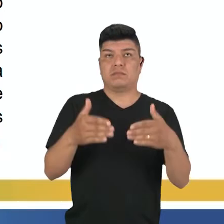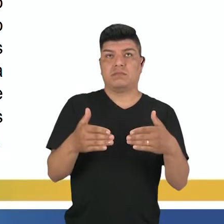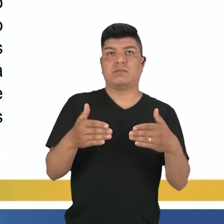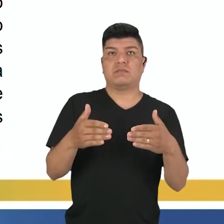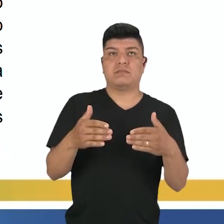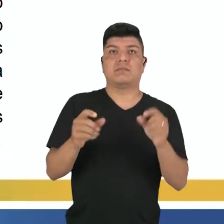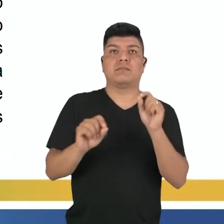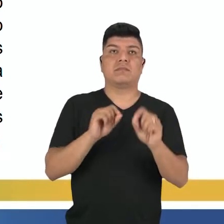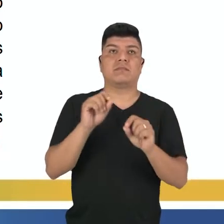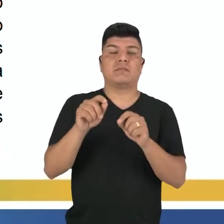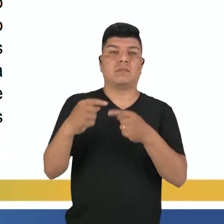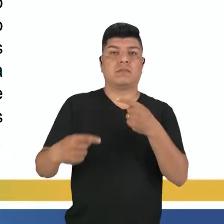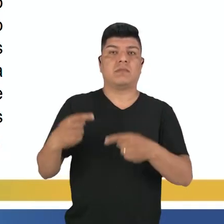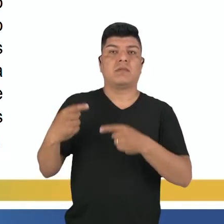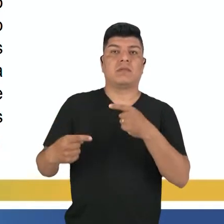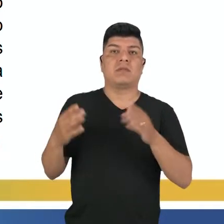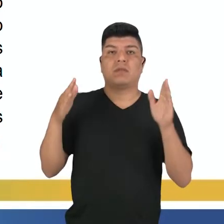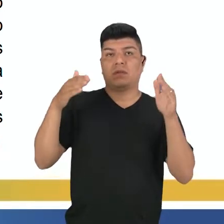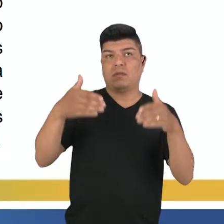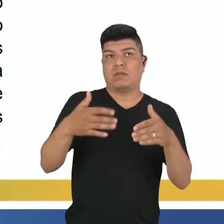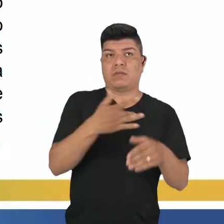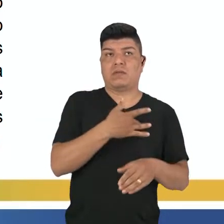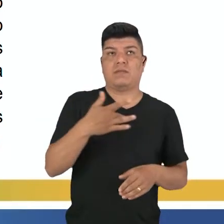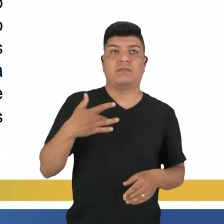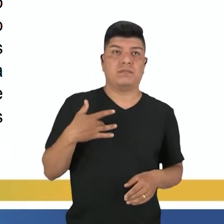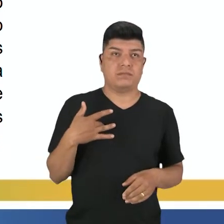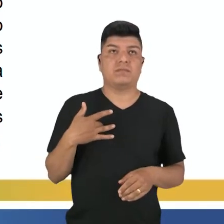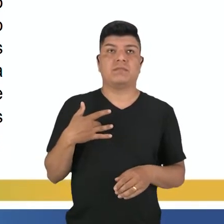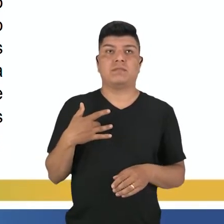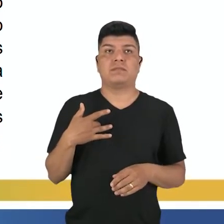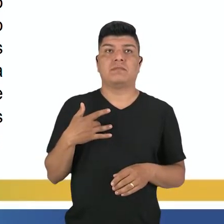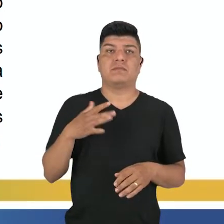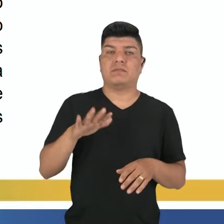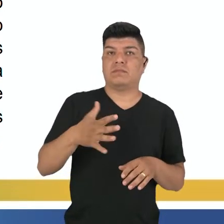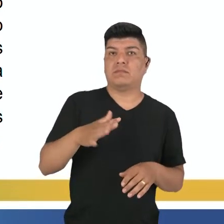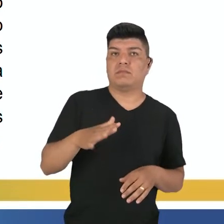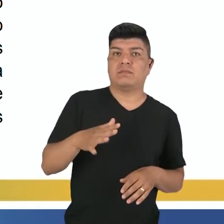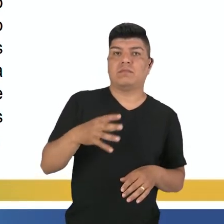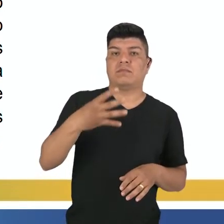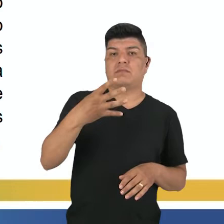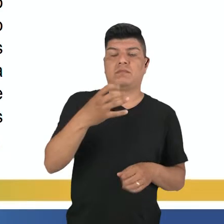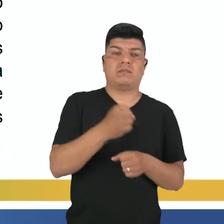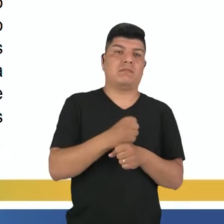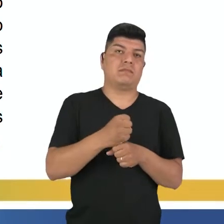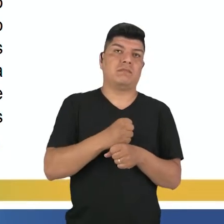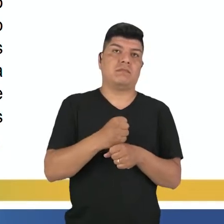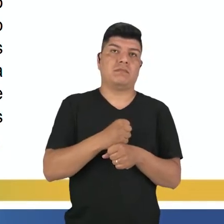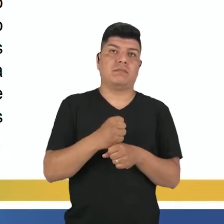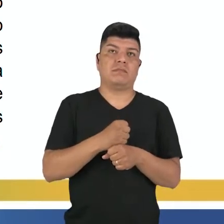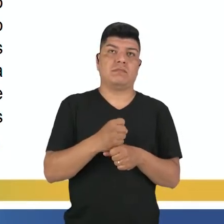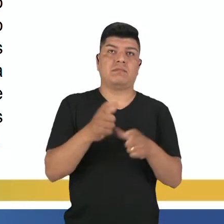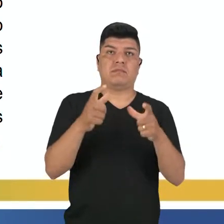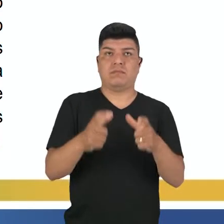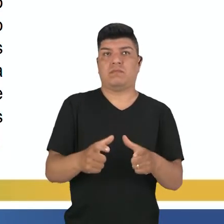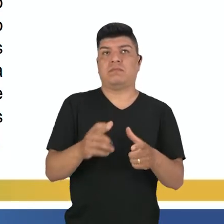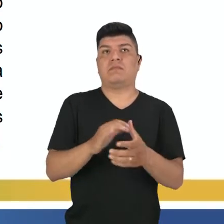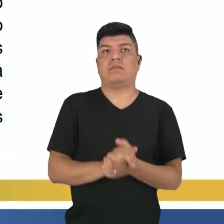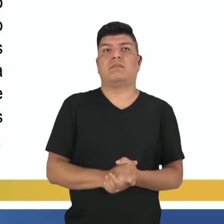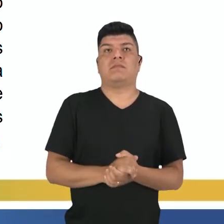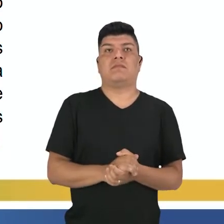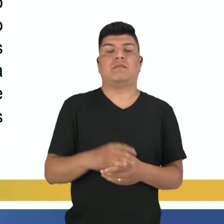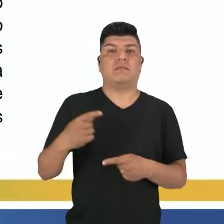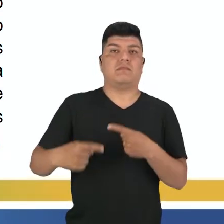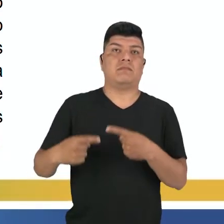as diretrizes da política voltadas para a saúde durante um período de 4 anos em determinado território.